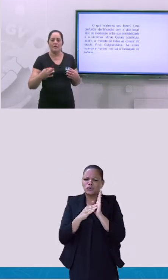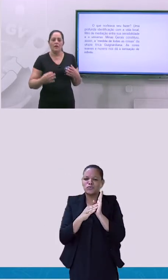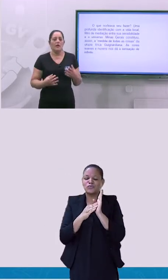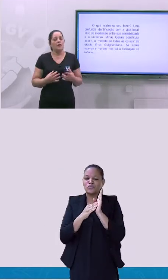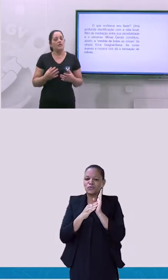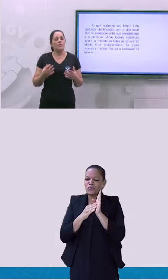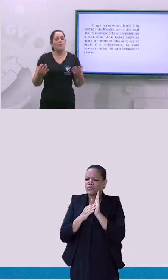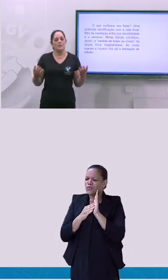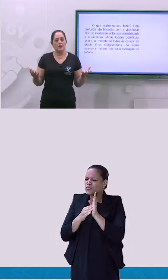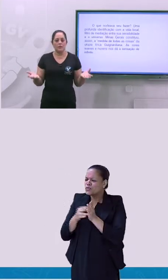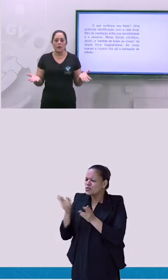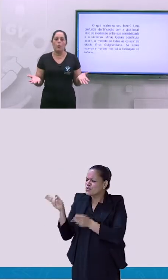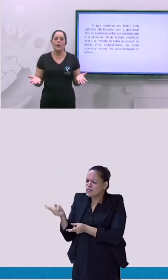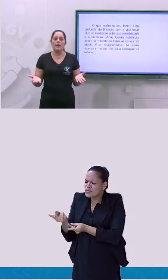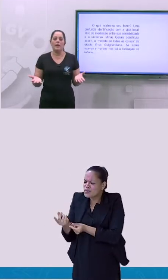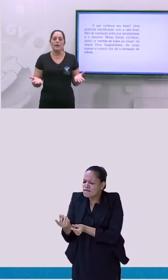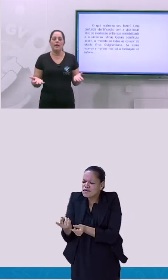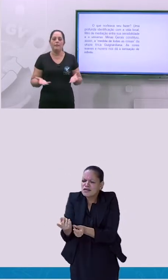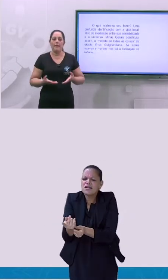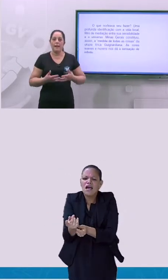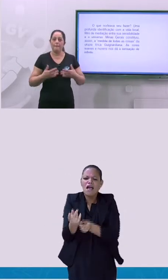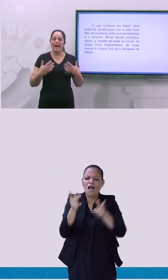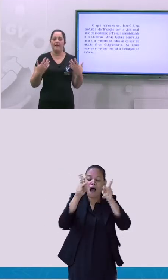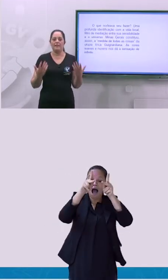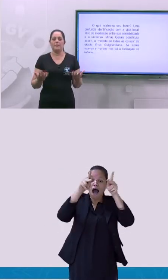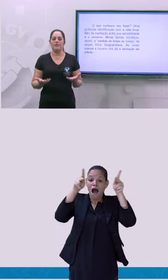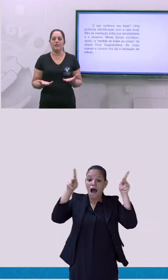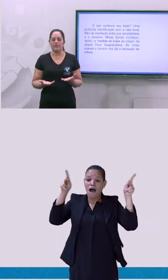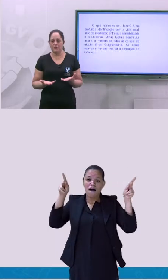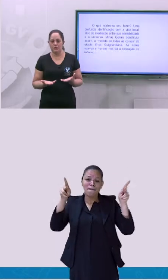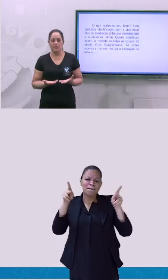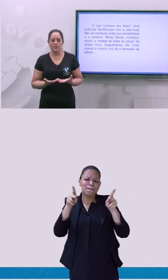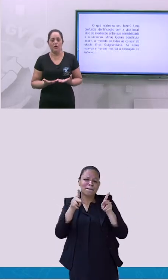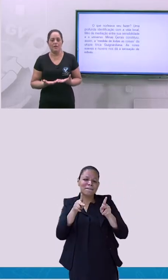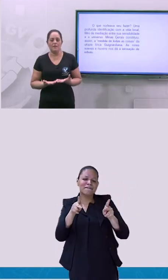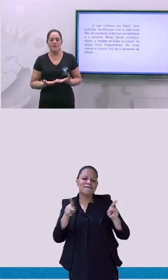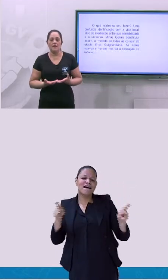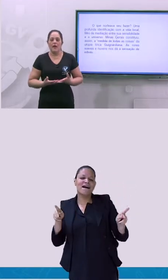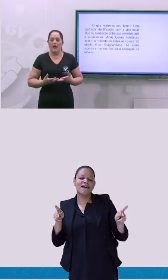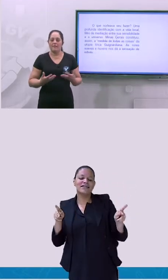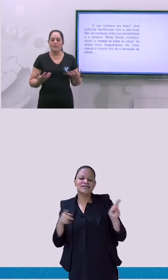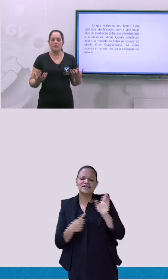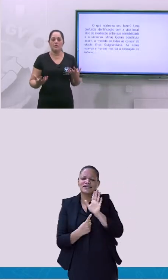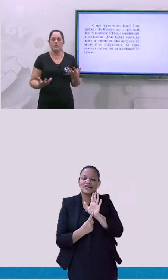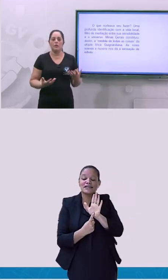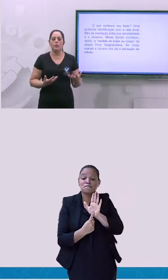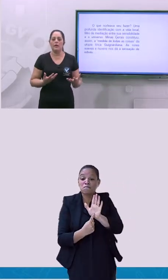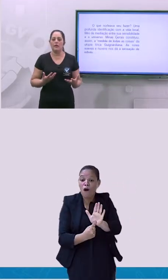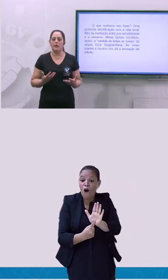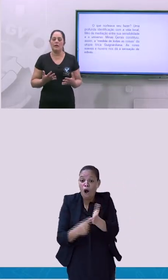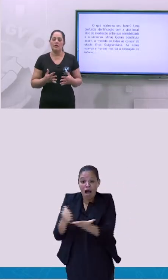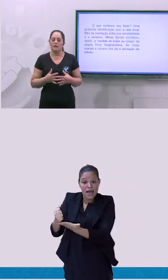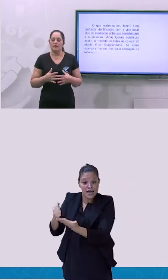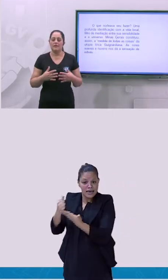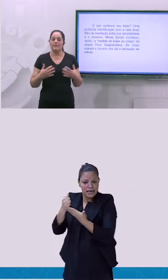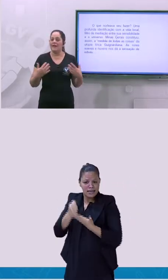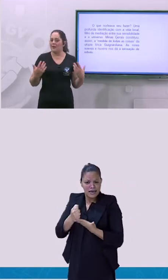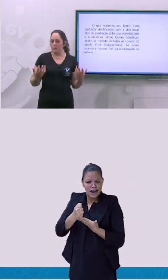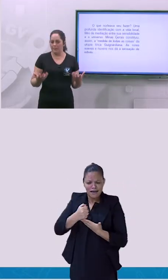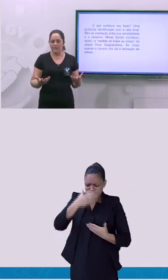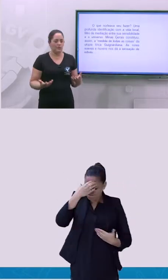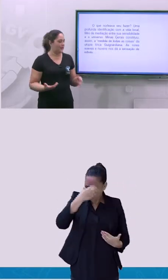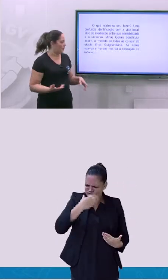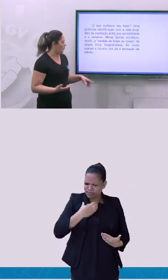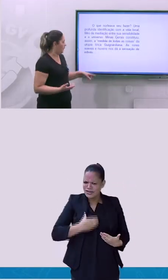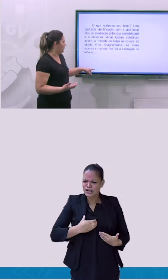paz e de uma emoção tranquila, né? Ele passa para a gente nas suas obras essa emoção tranquila de ser